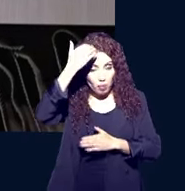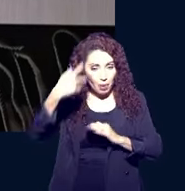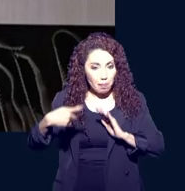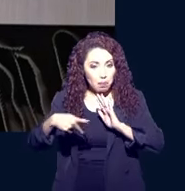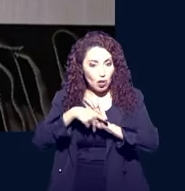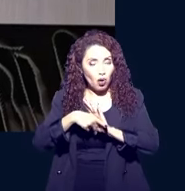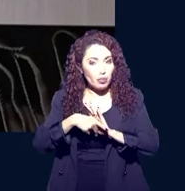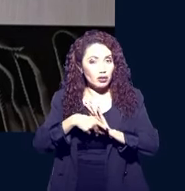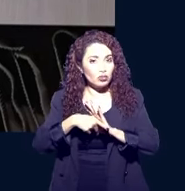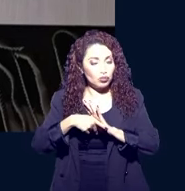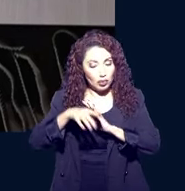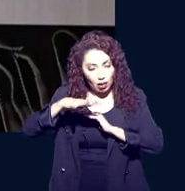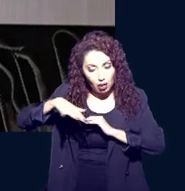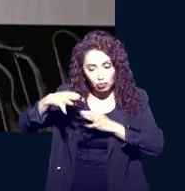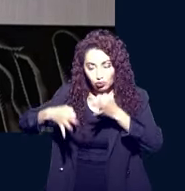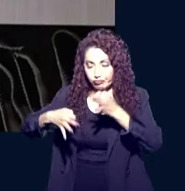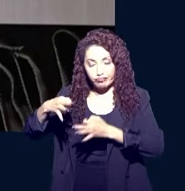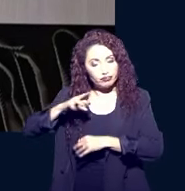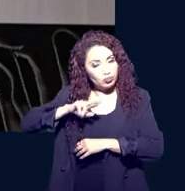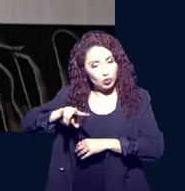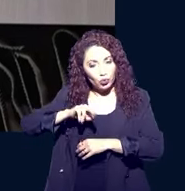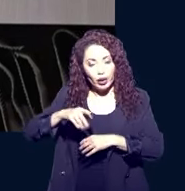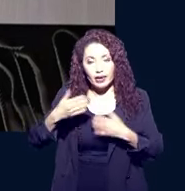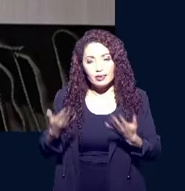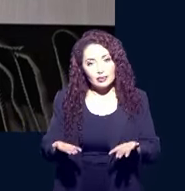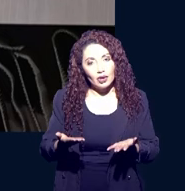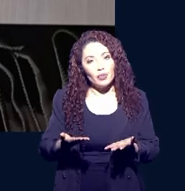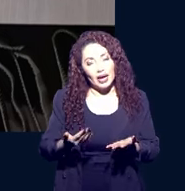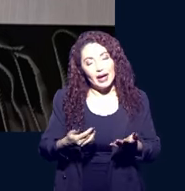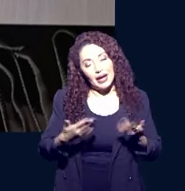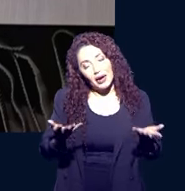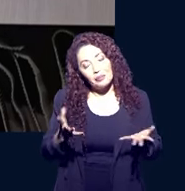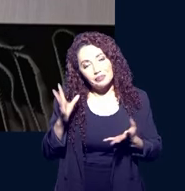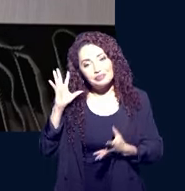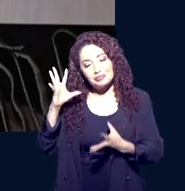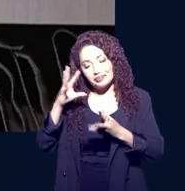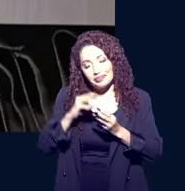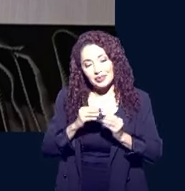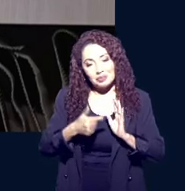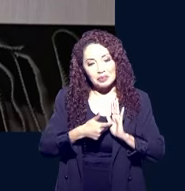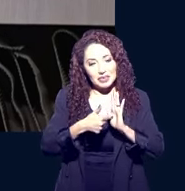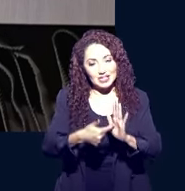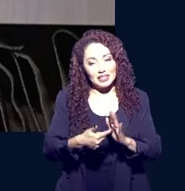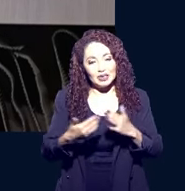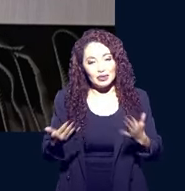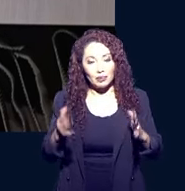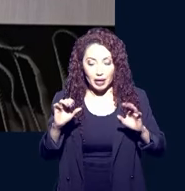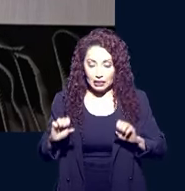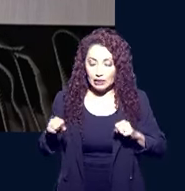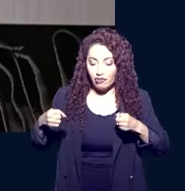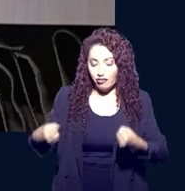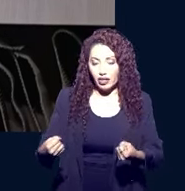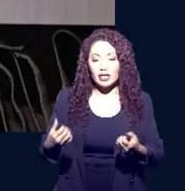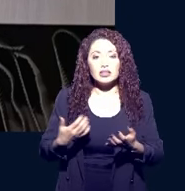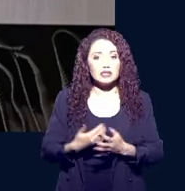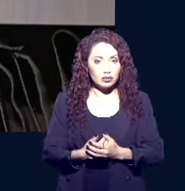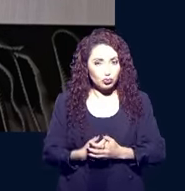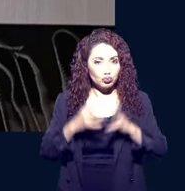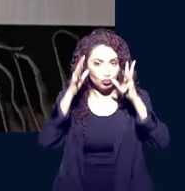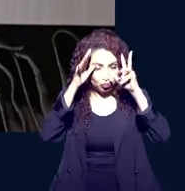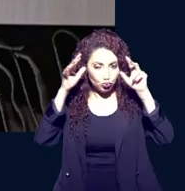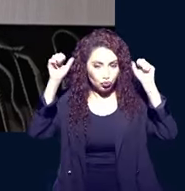é eu diria uma brevíssima apresentação e um pouco uma defesa prévia eh do supremo como tudo que é